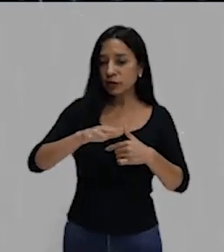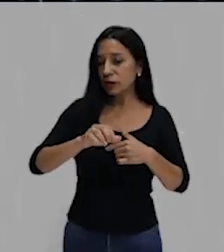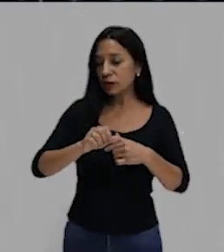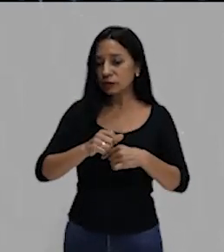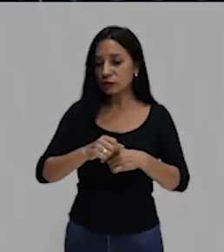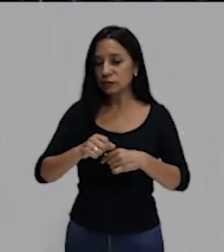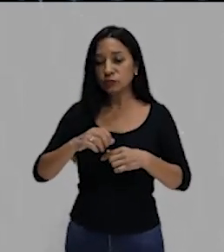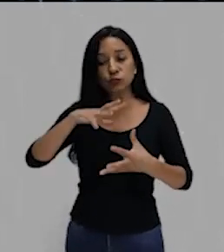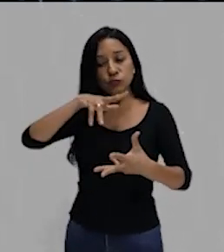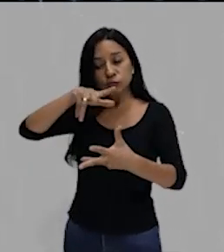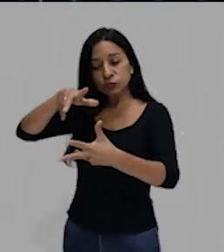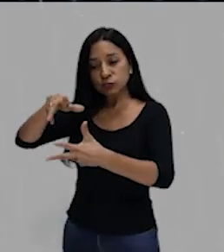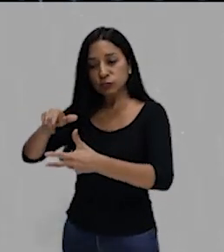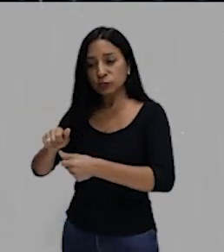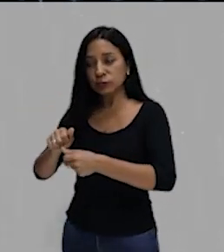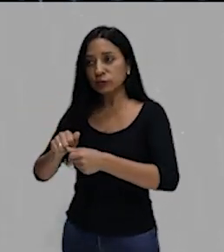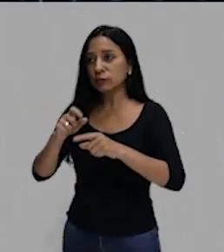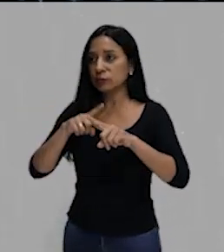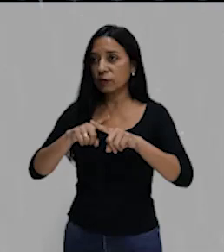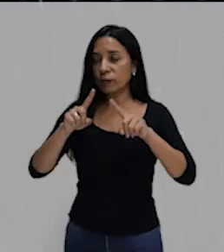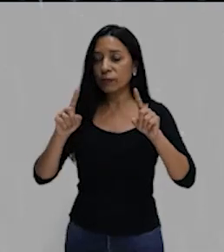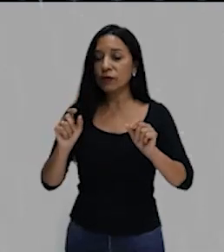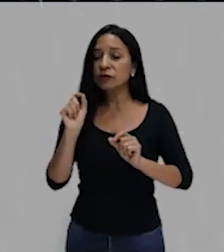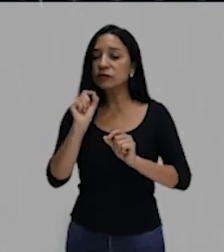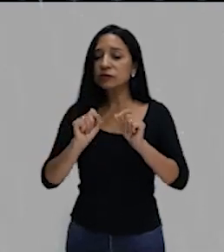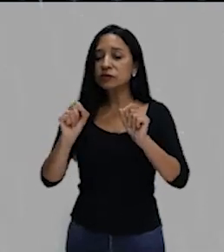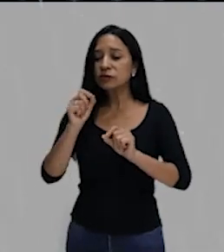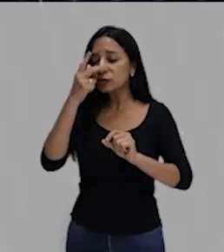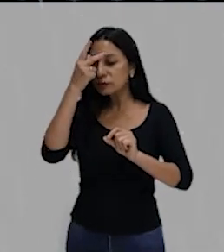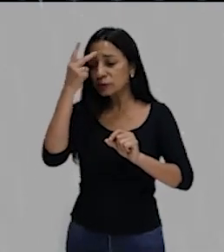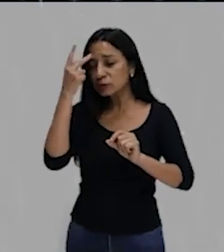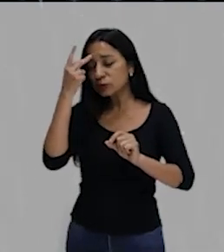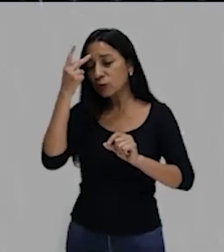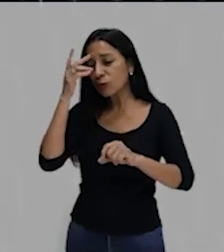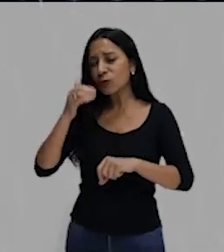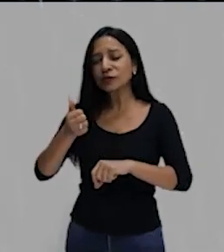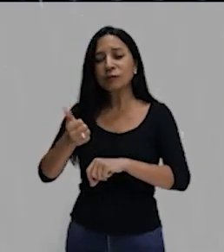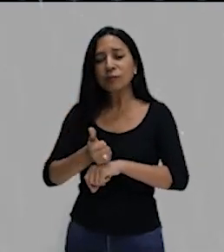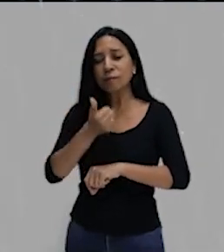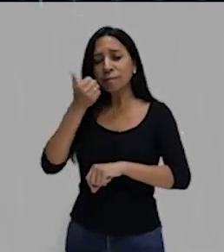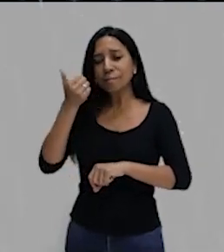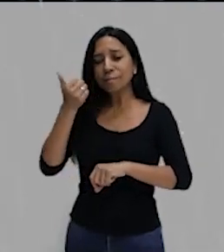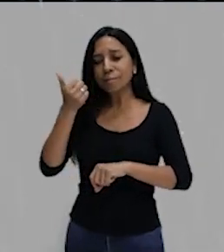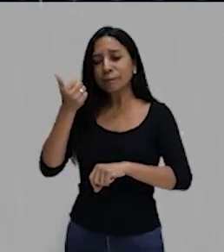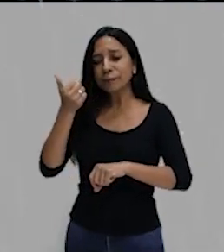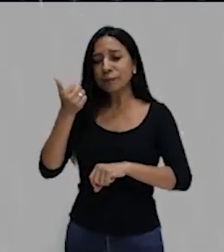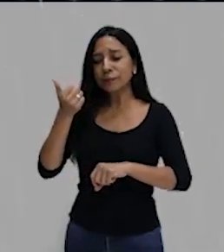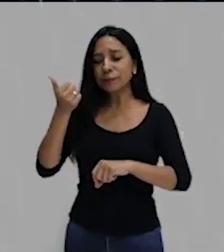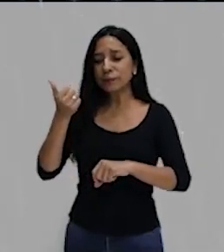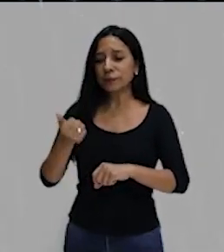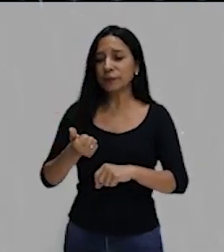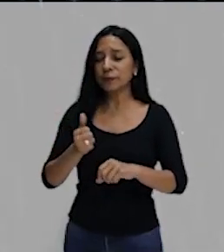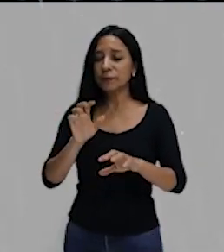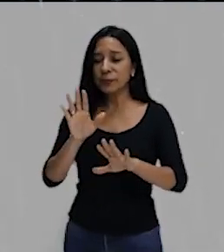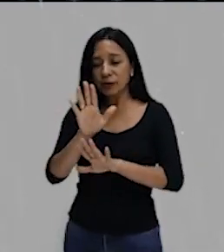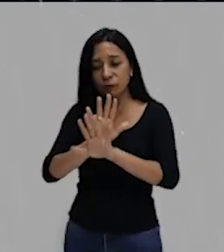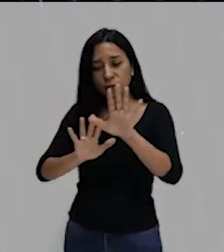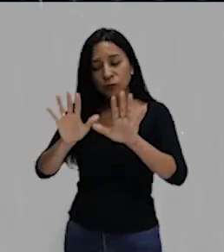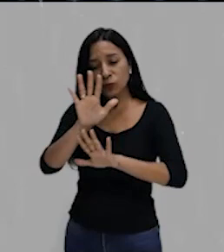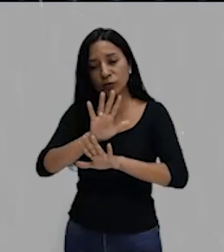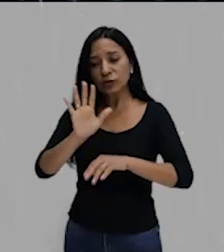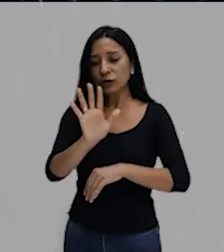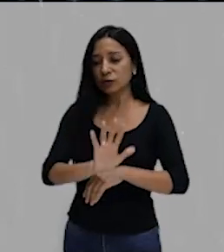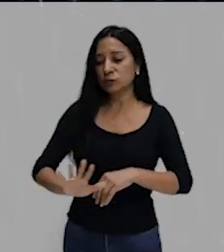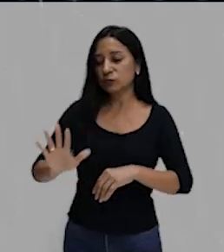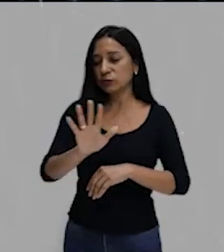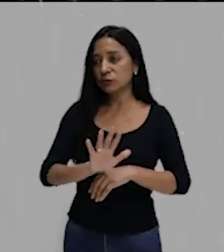todo o nosso planeta. Mas quem são as pessoas mais adequadas para resolver esses problemas ambientais dessas